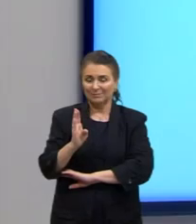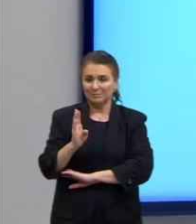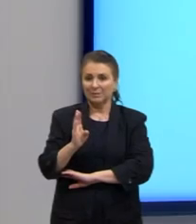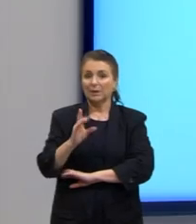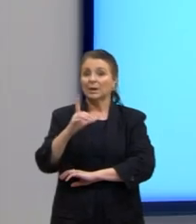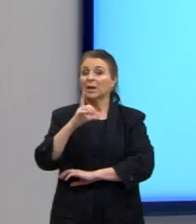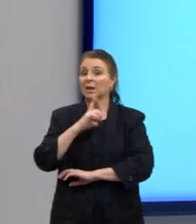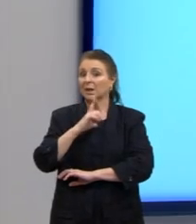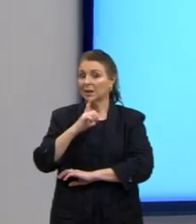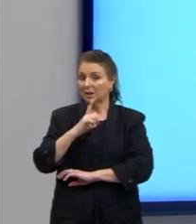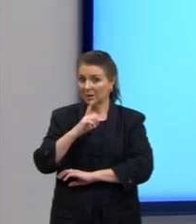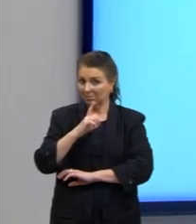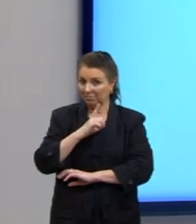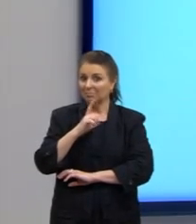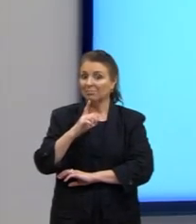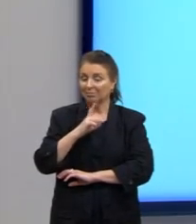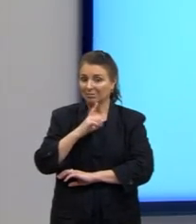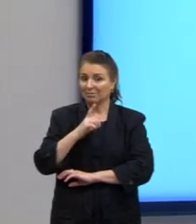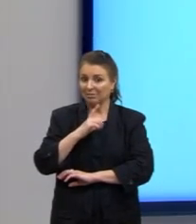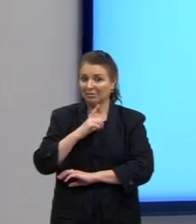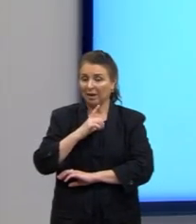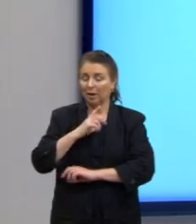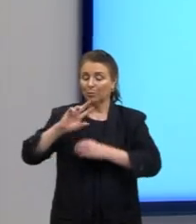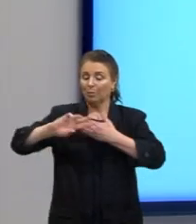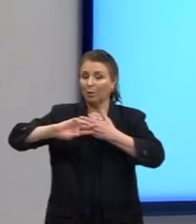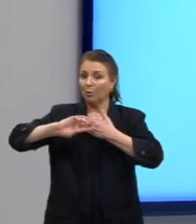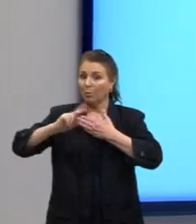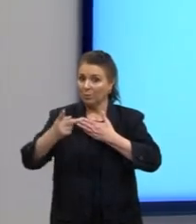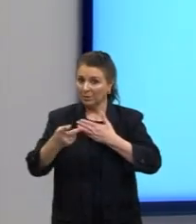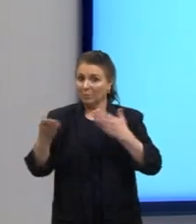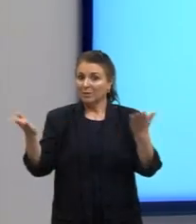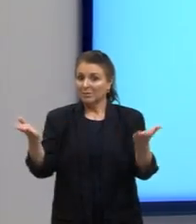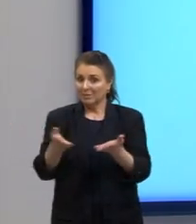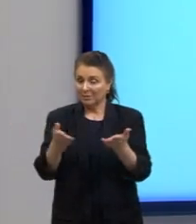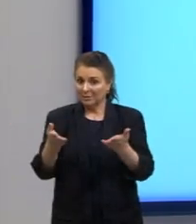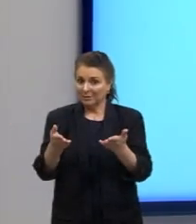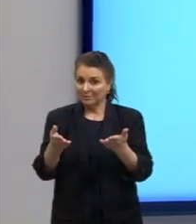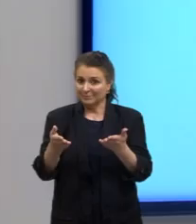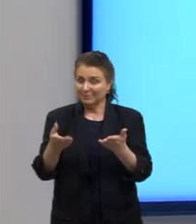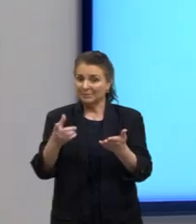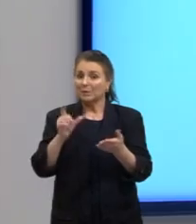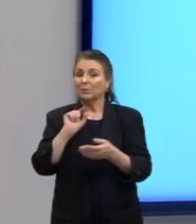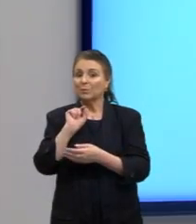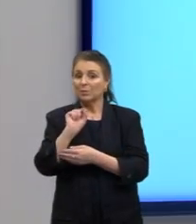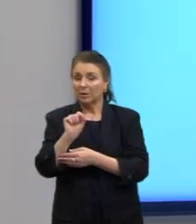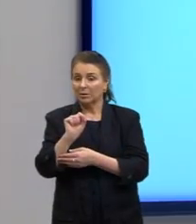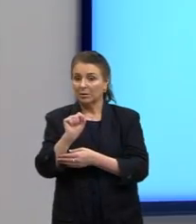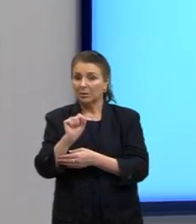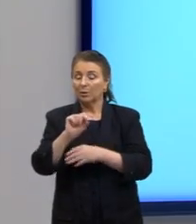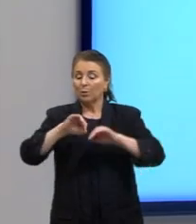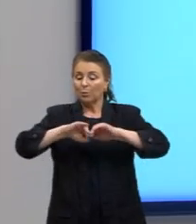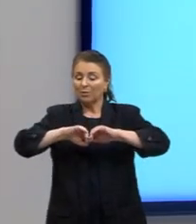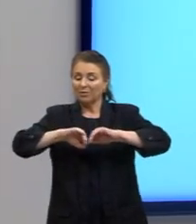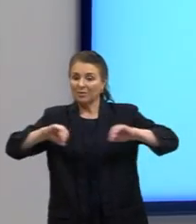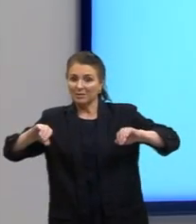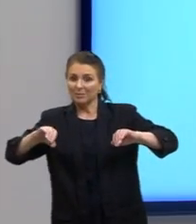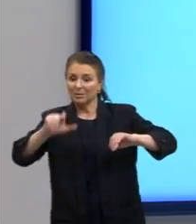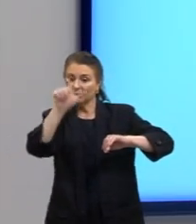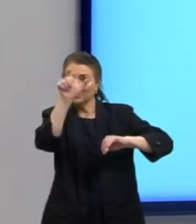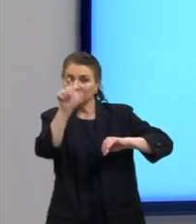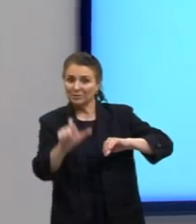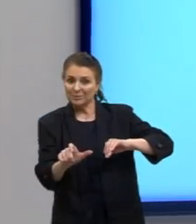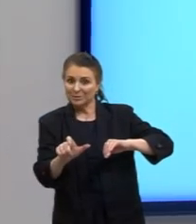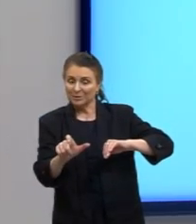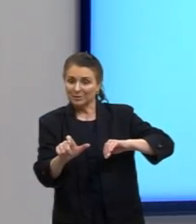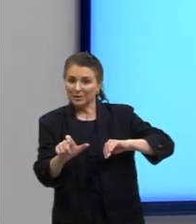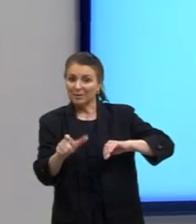tem como uma das consequências modernas a gentrificação isto é o afastamento dos indivíduos com baixo